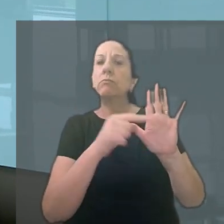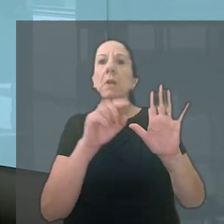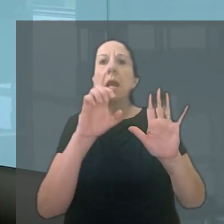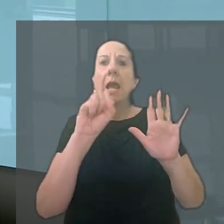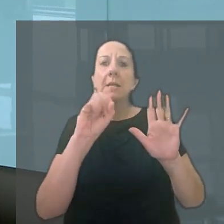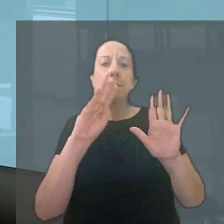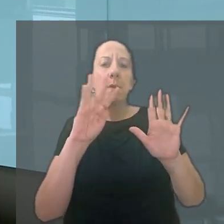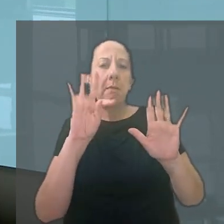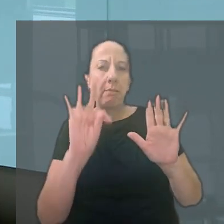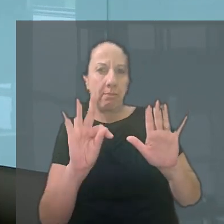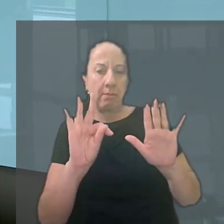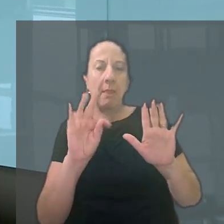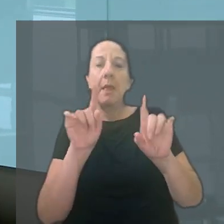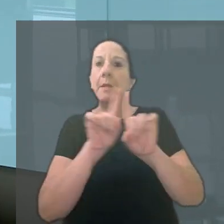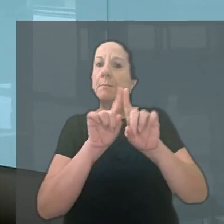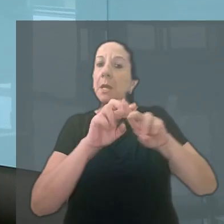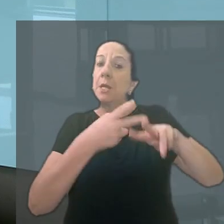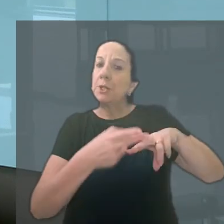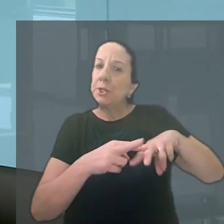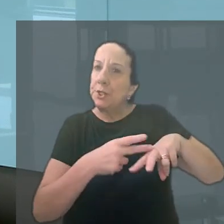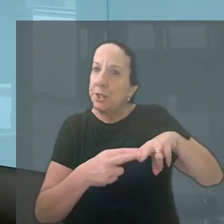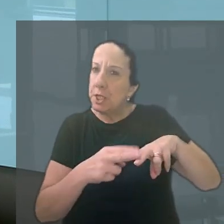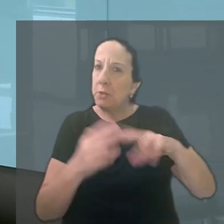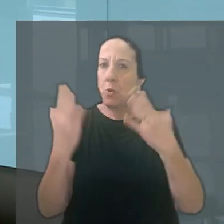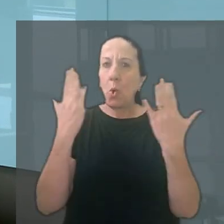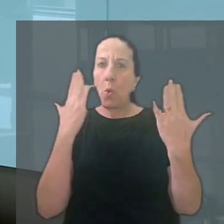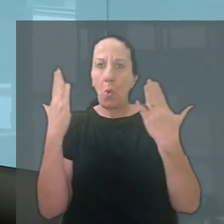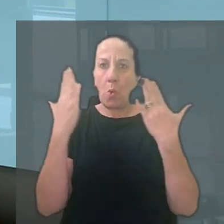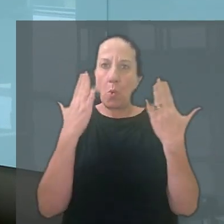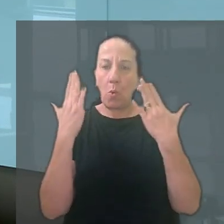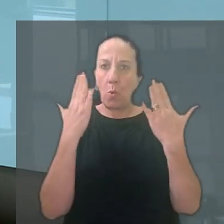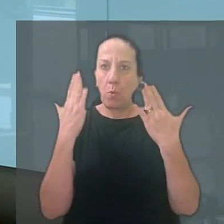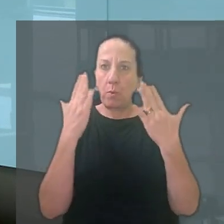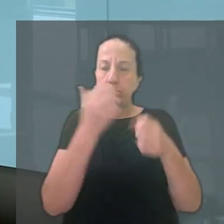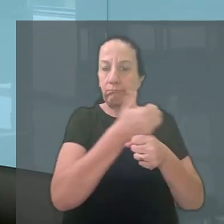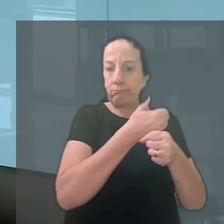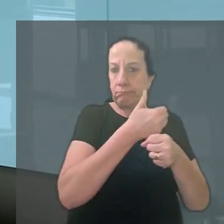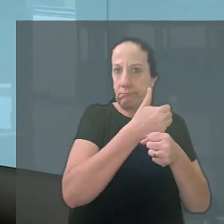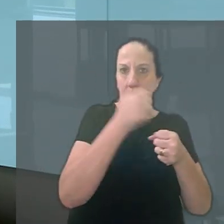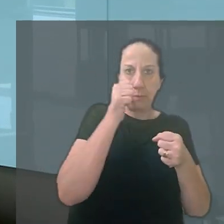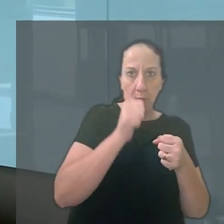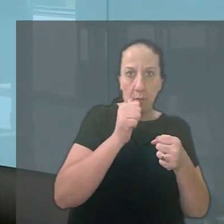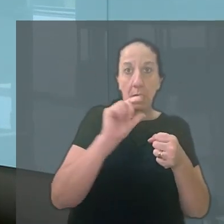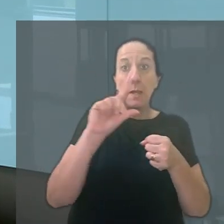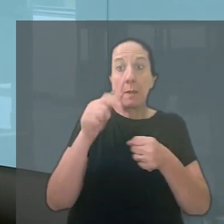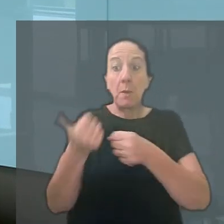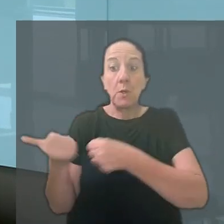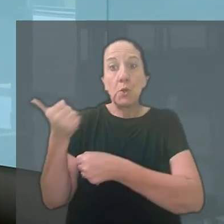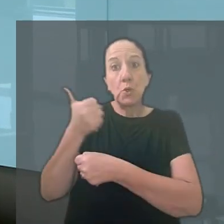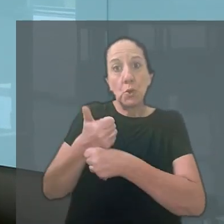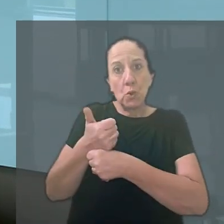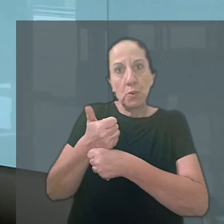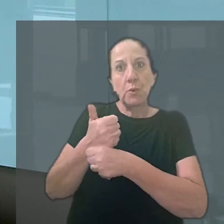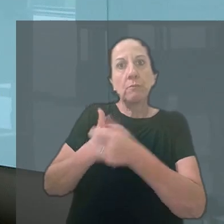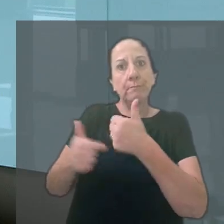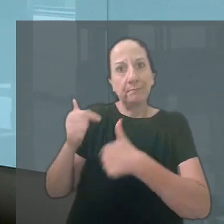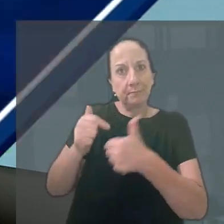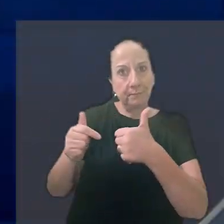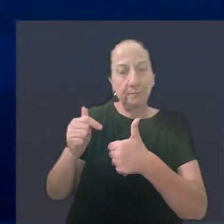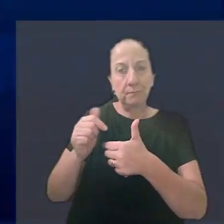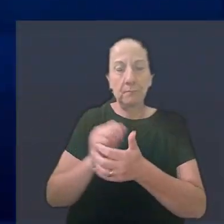emissora reforçou estereótipos de gênero ao fazer comparações entre a profissional e a sucessora na função.